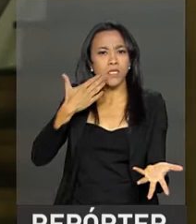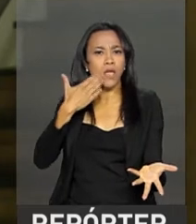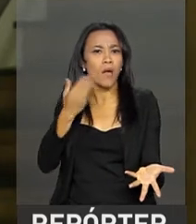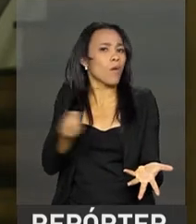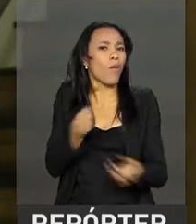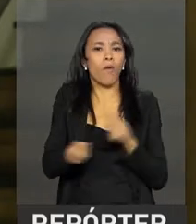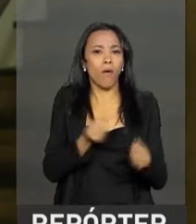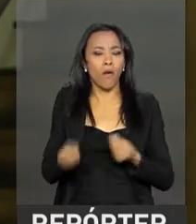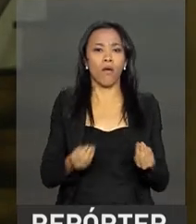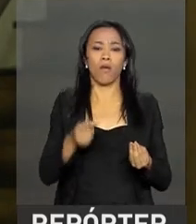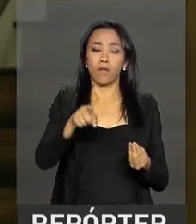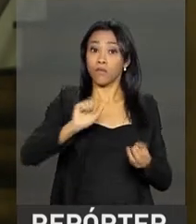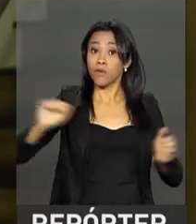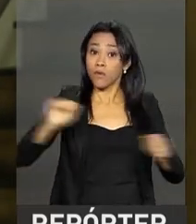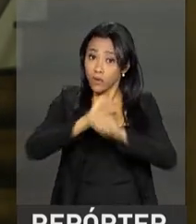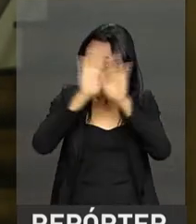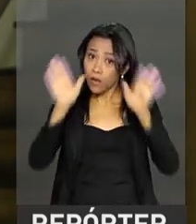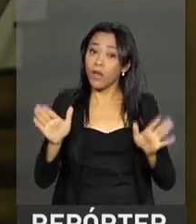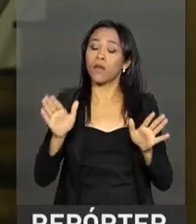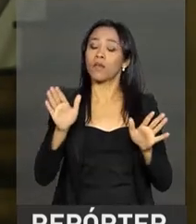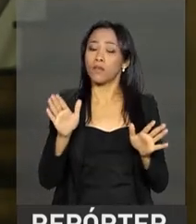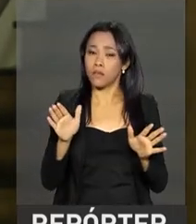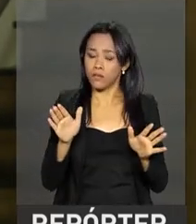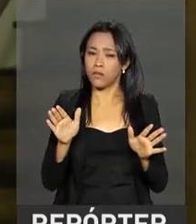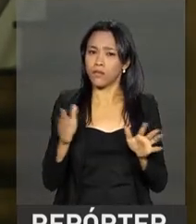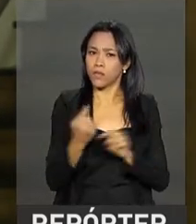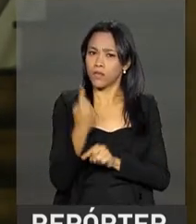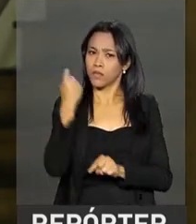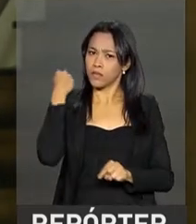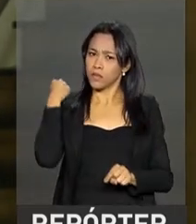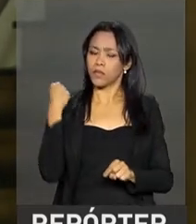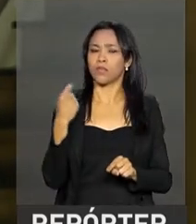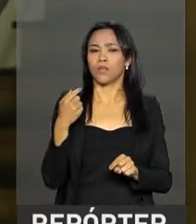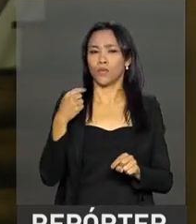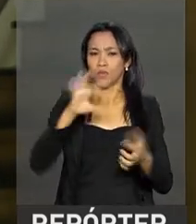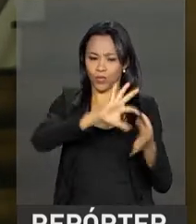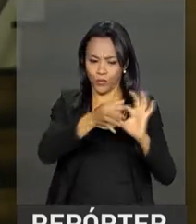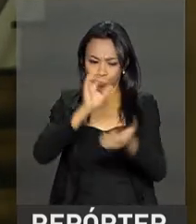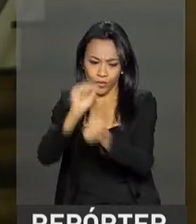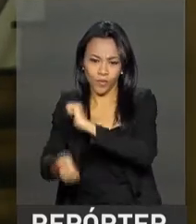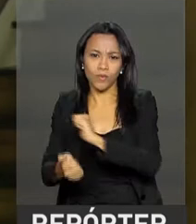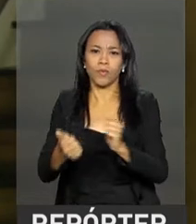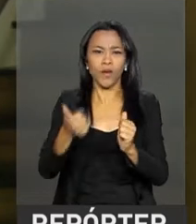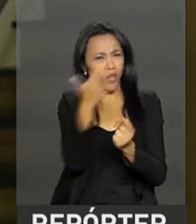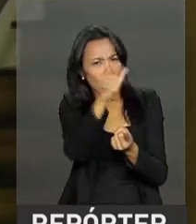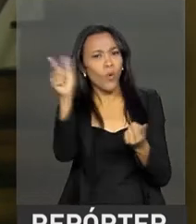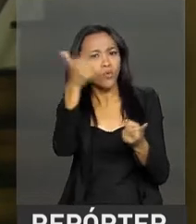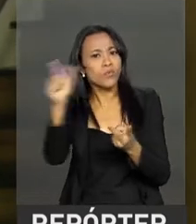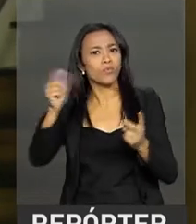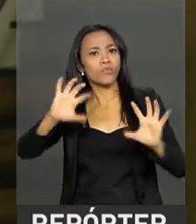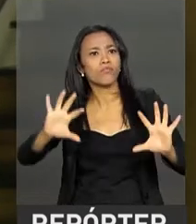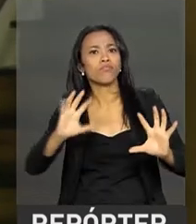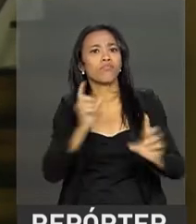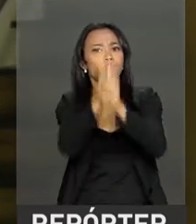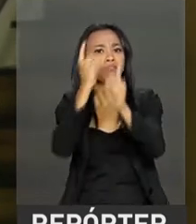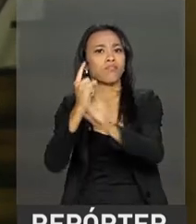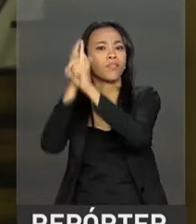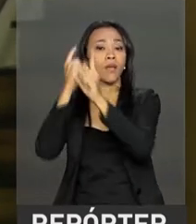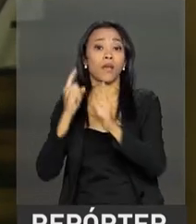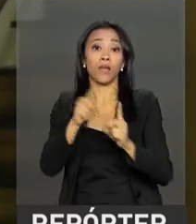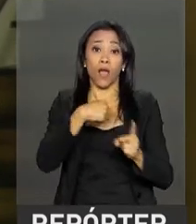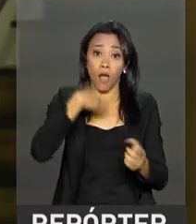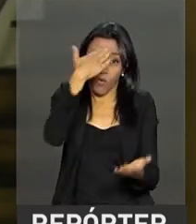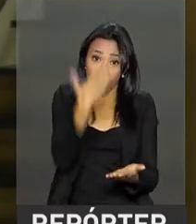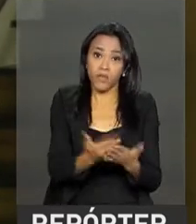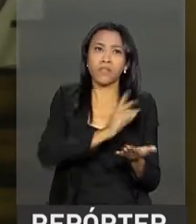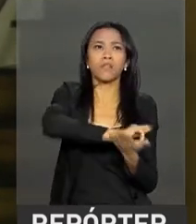clara na no trabalho que foi desenvolvido nos jogos olímpicos também nos demais eventos com a confiança que grandes